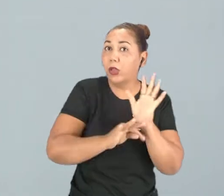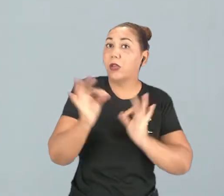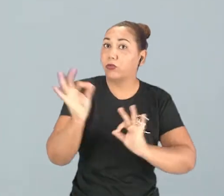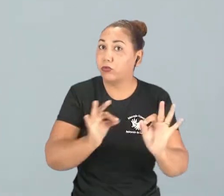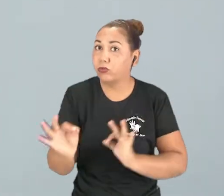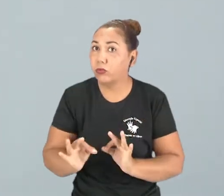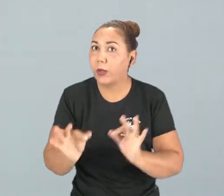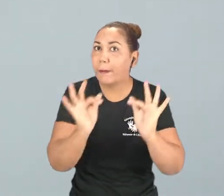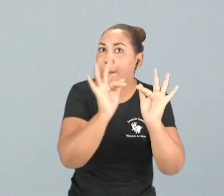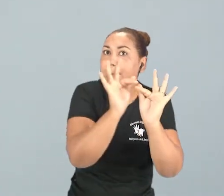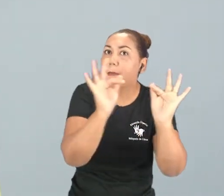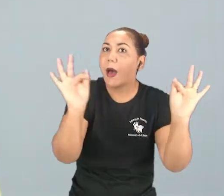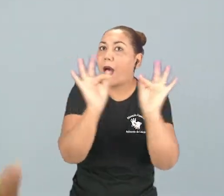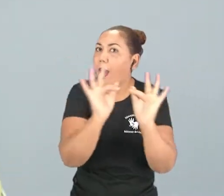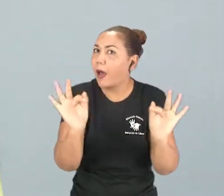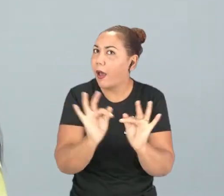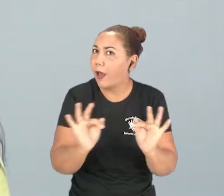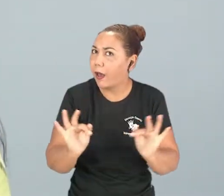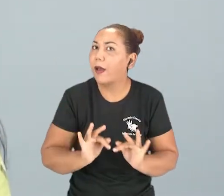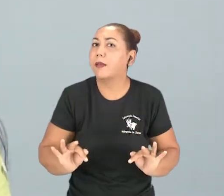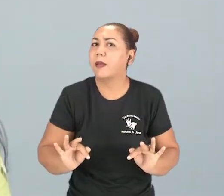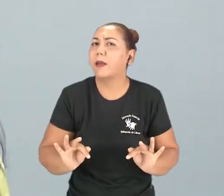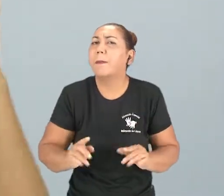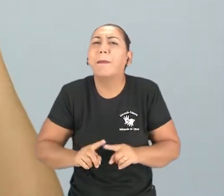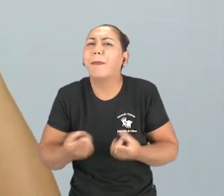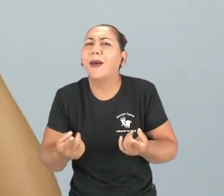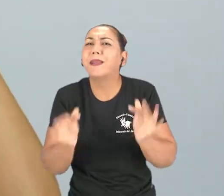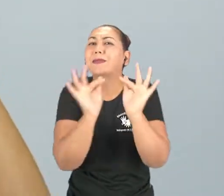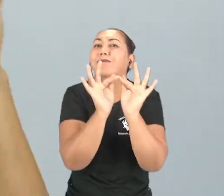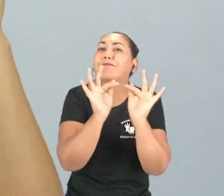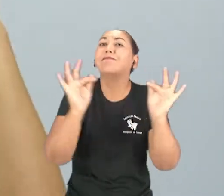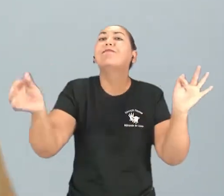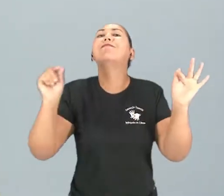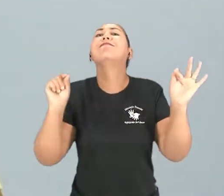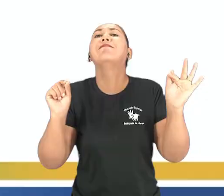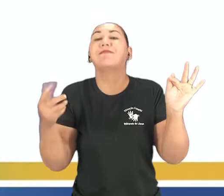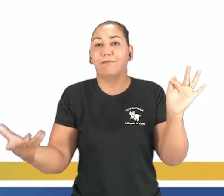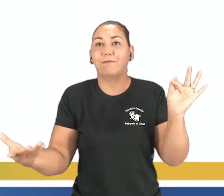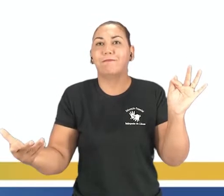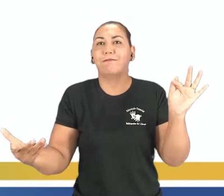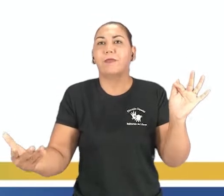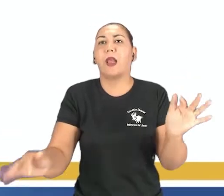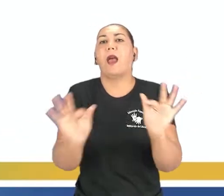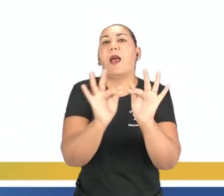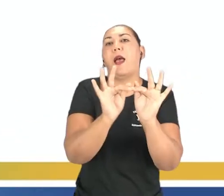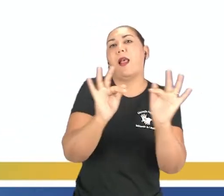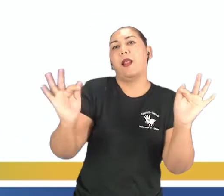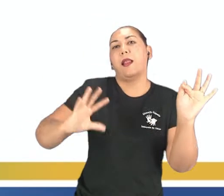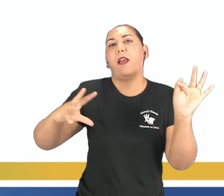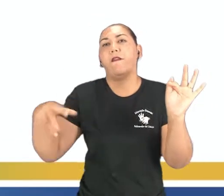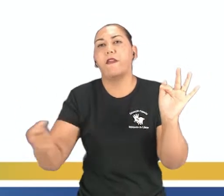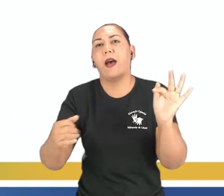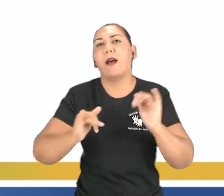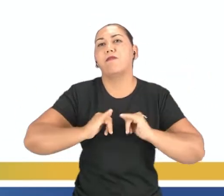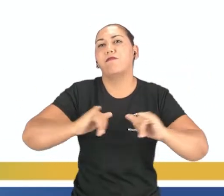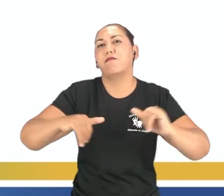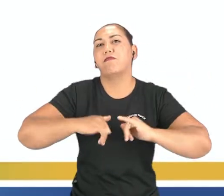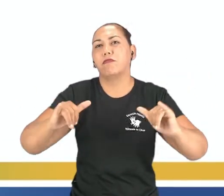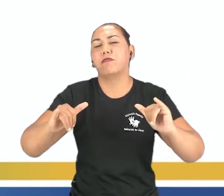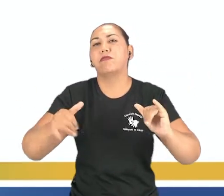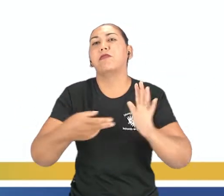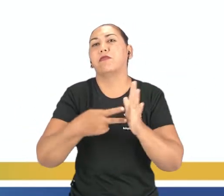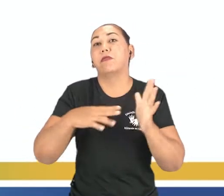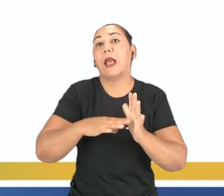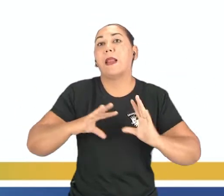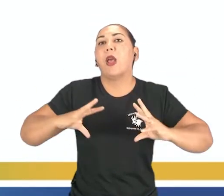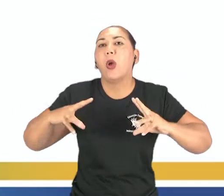em frases. Mas o que é uma frase, né? A frase é todo enunciado de sentido